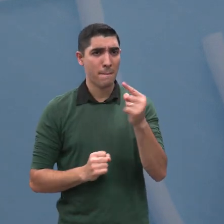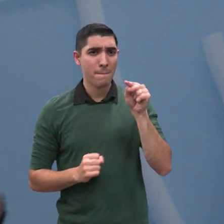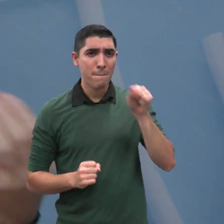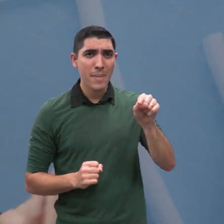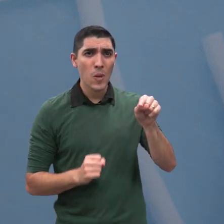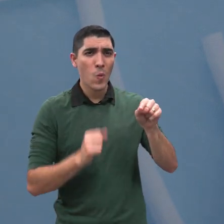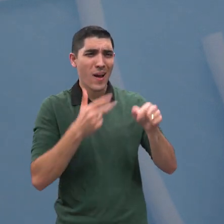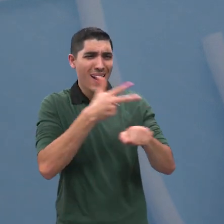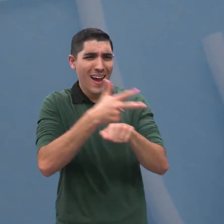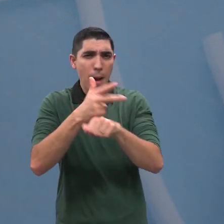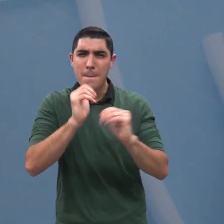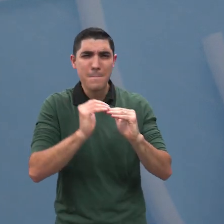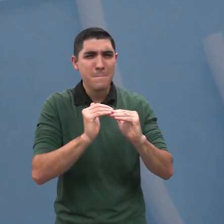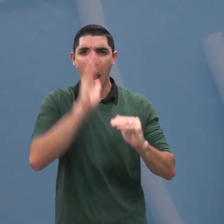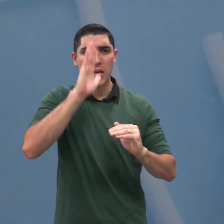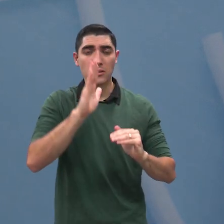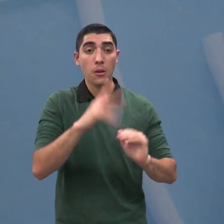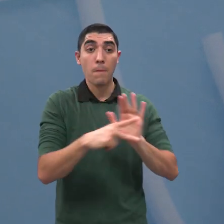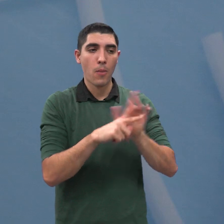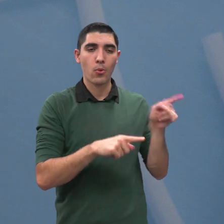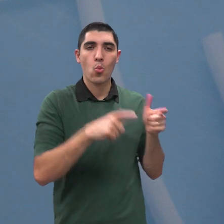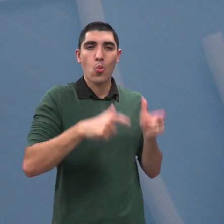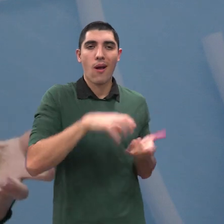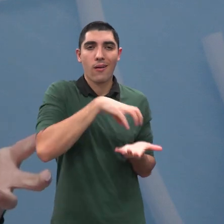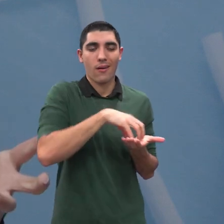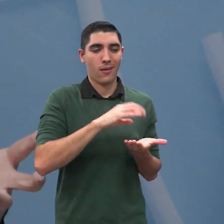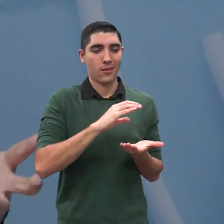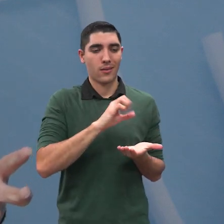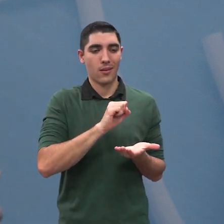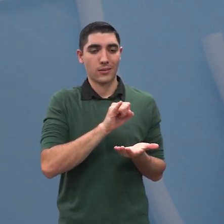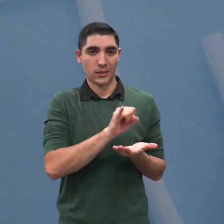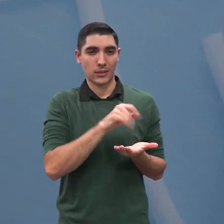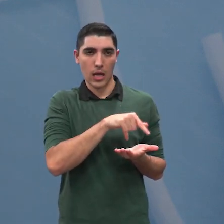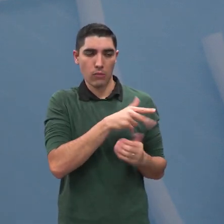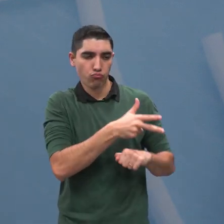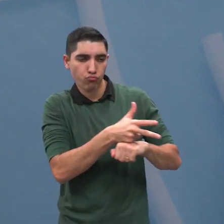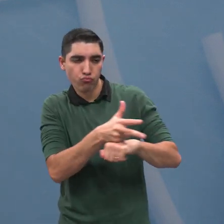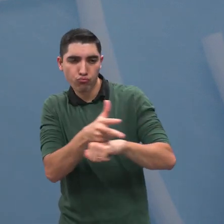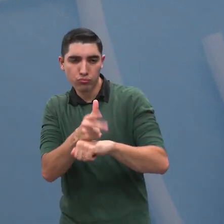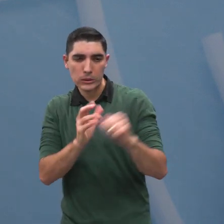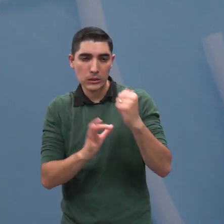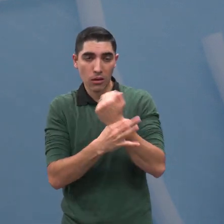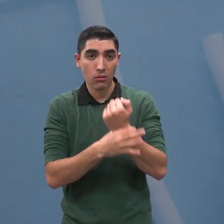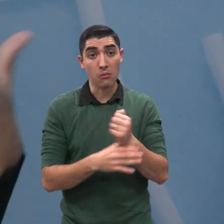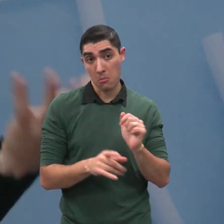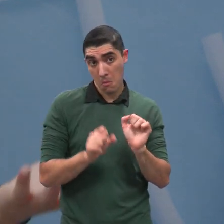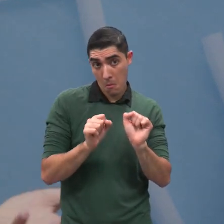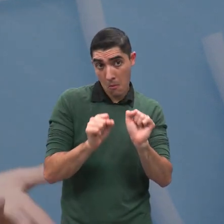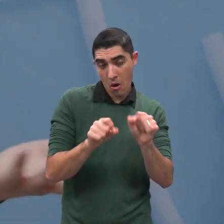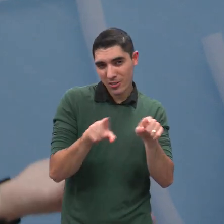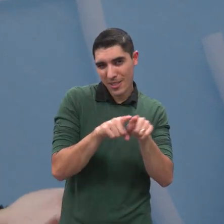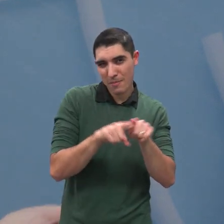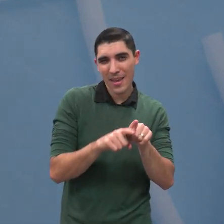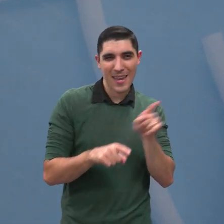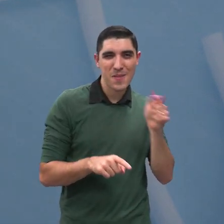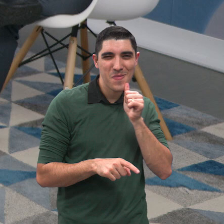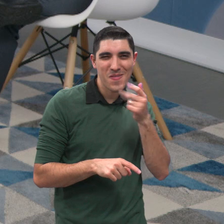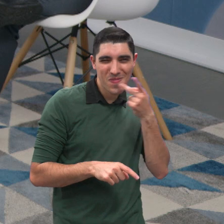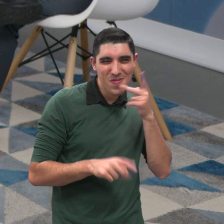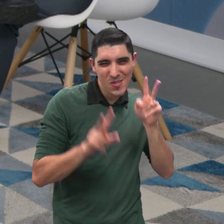CSI. Então, hoje a gente pode dizer que esses olhos são as câmeras, né? Também,